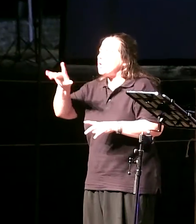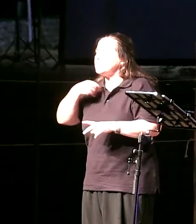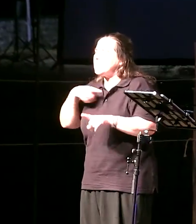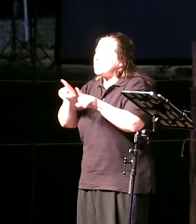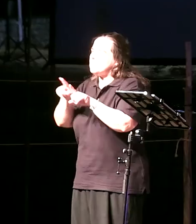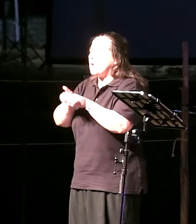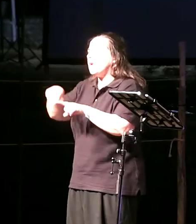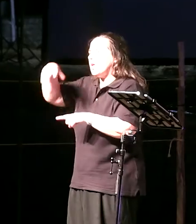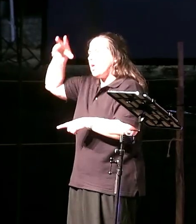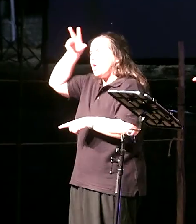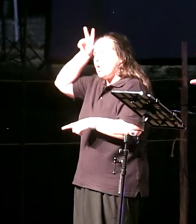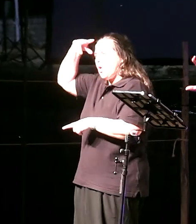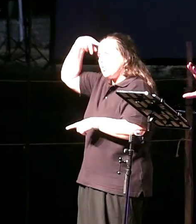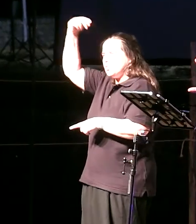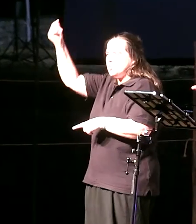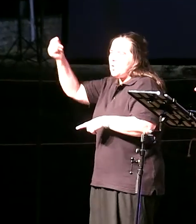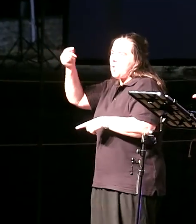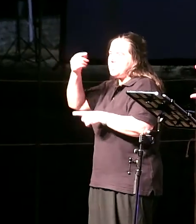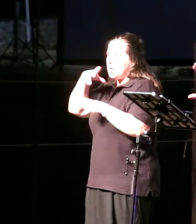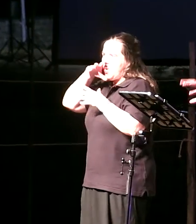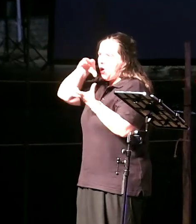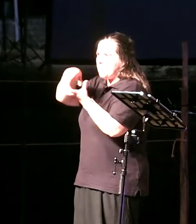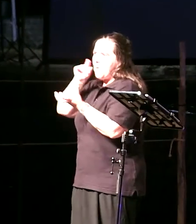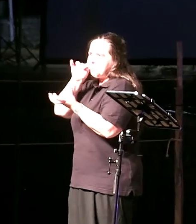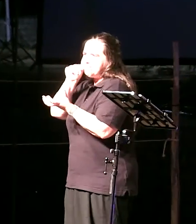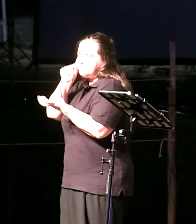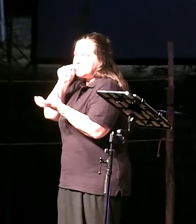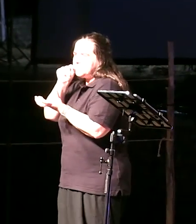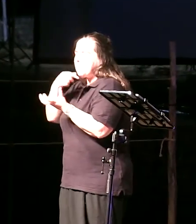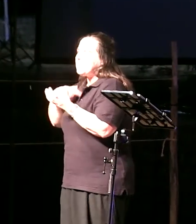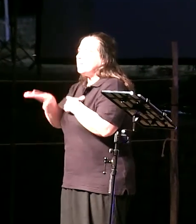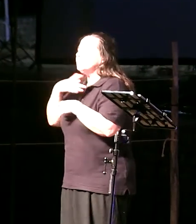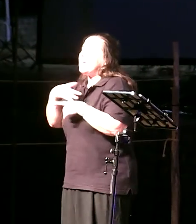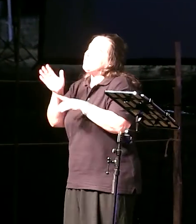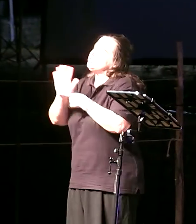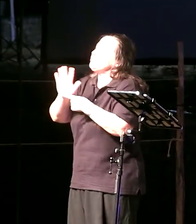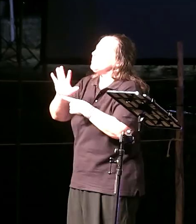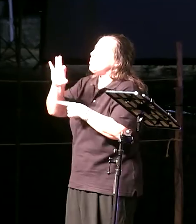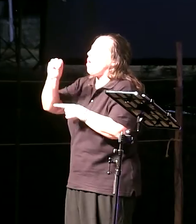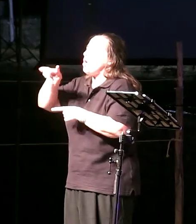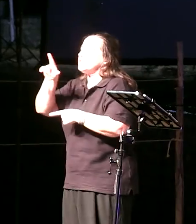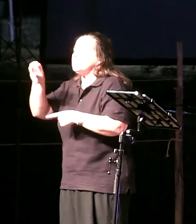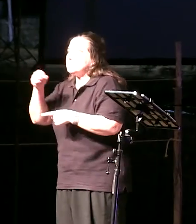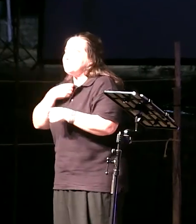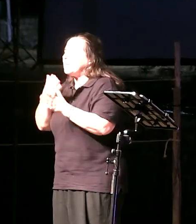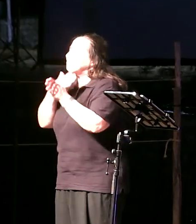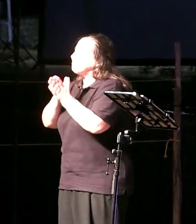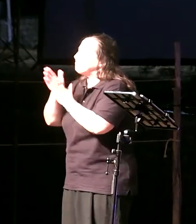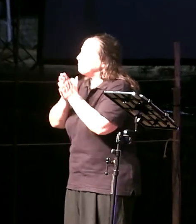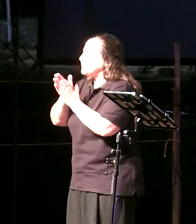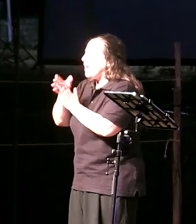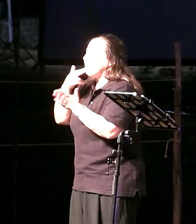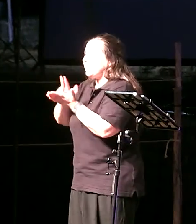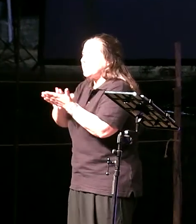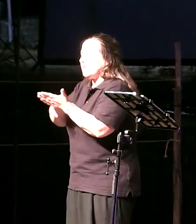do lobisomem a história do lobisomem ou miúdo utilize estes casos da vida real para criar